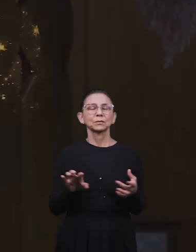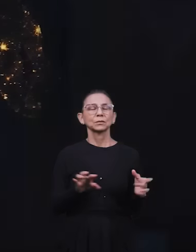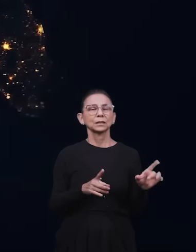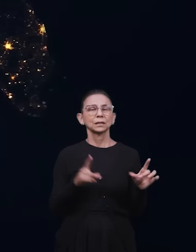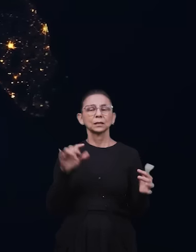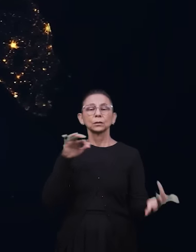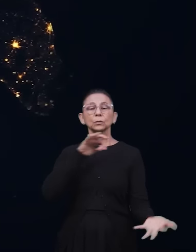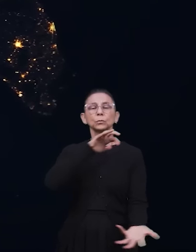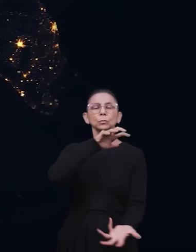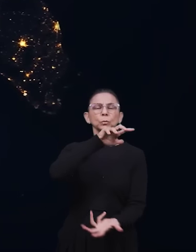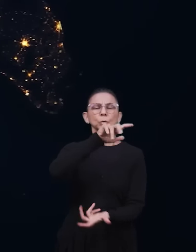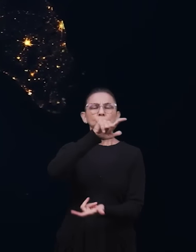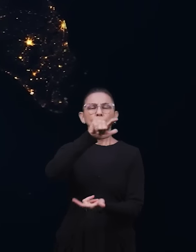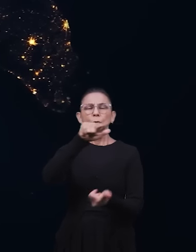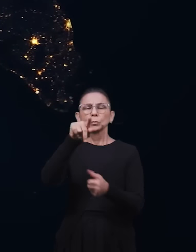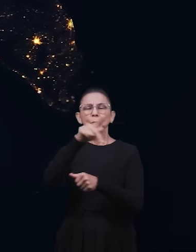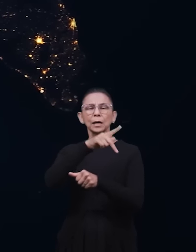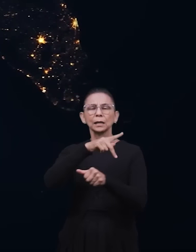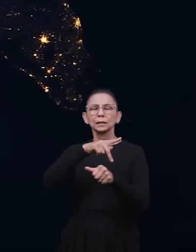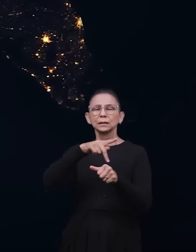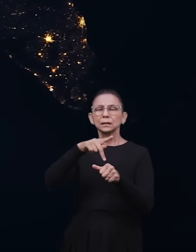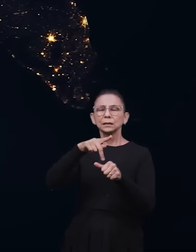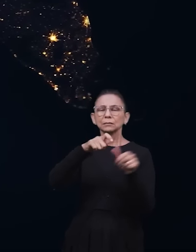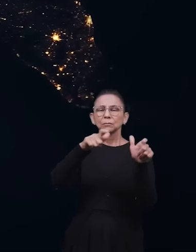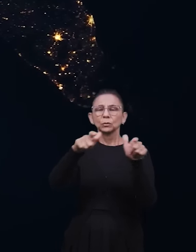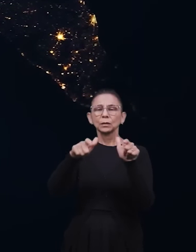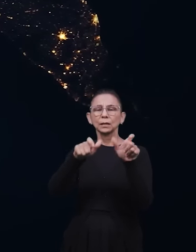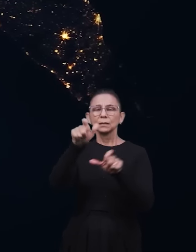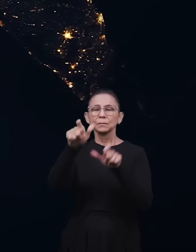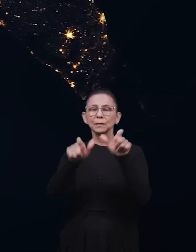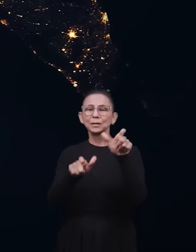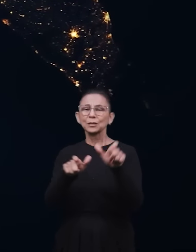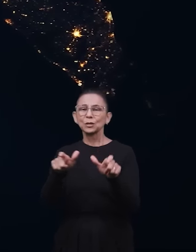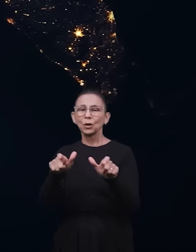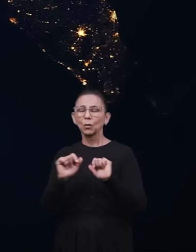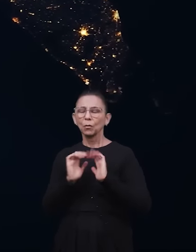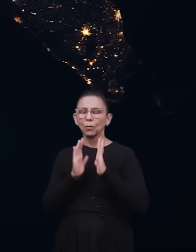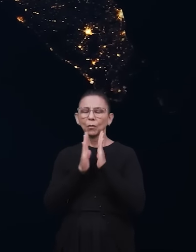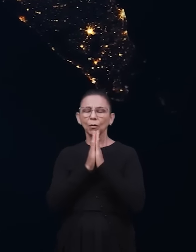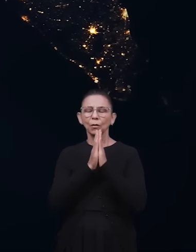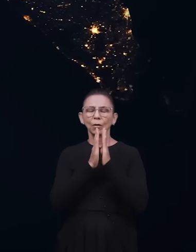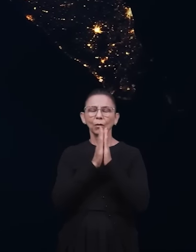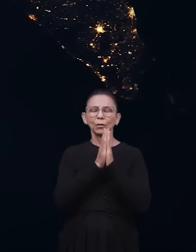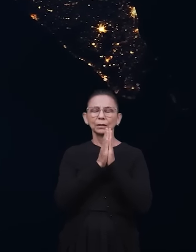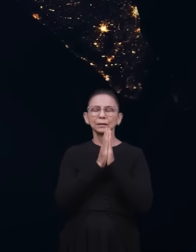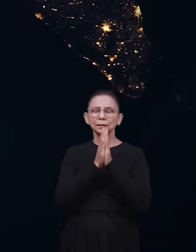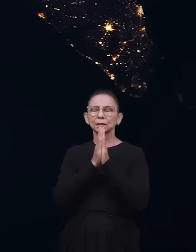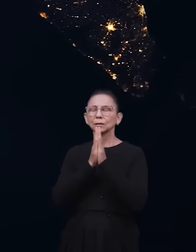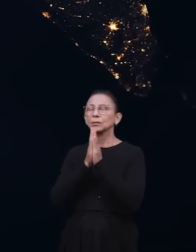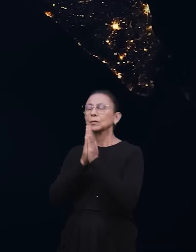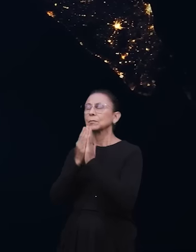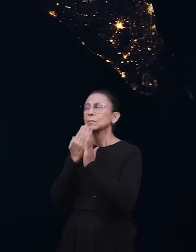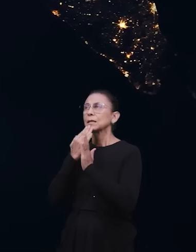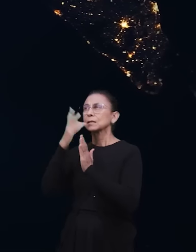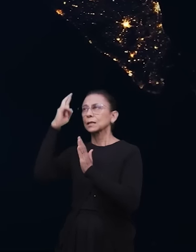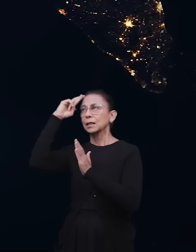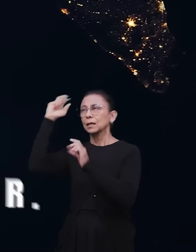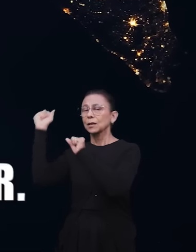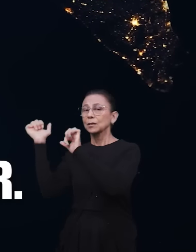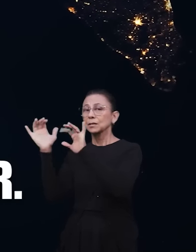confiar. A oração vai aonde eu não posso